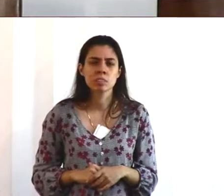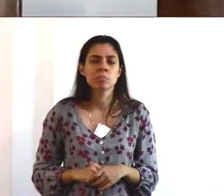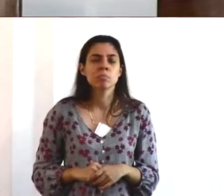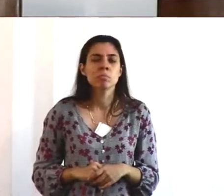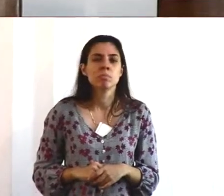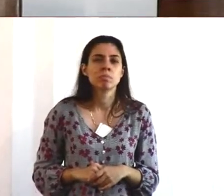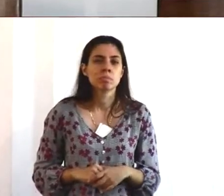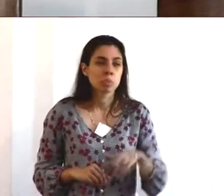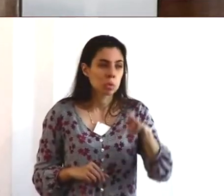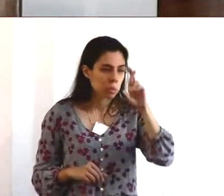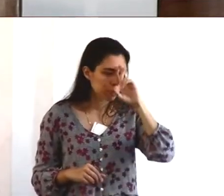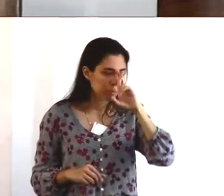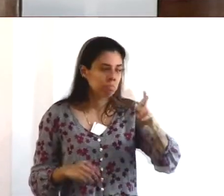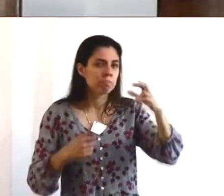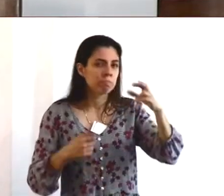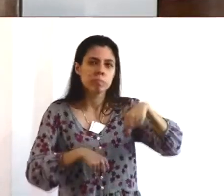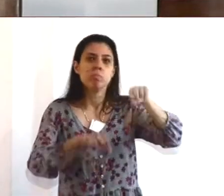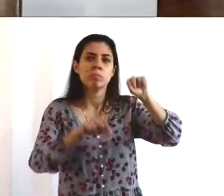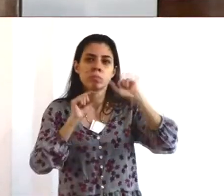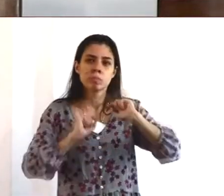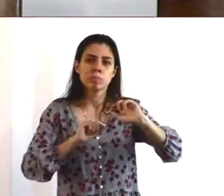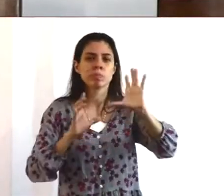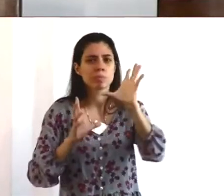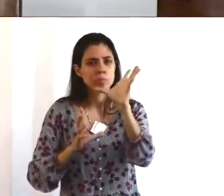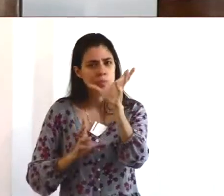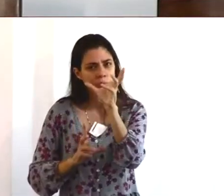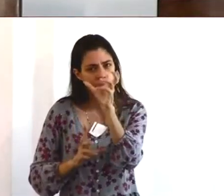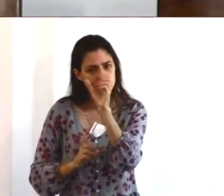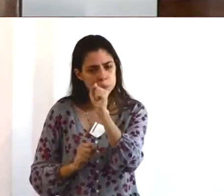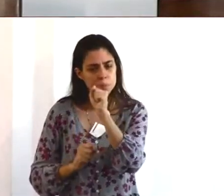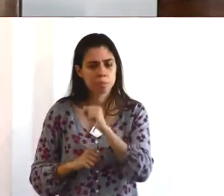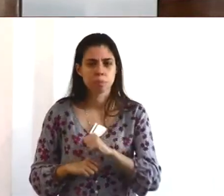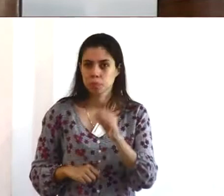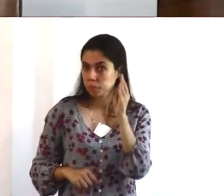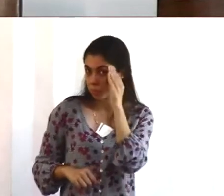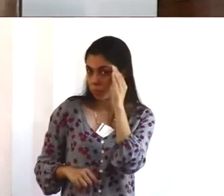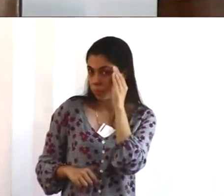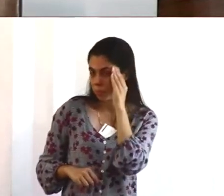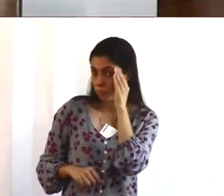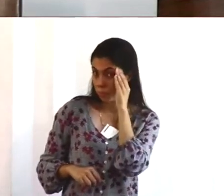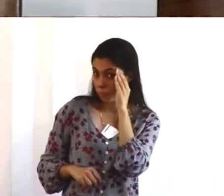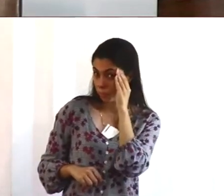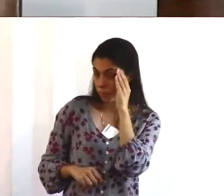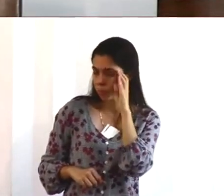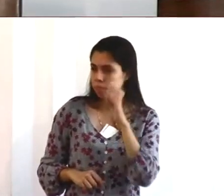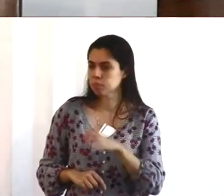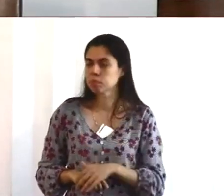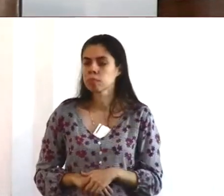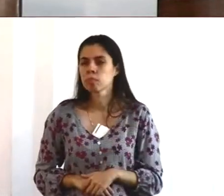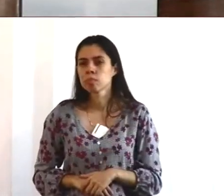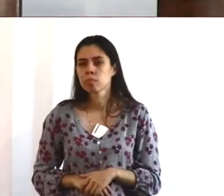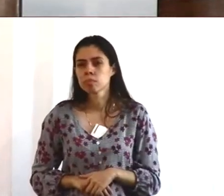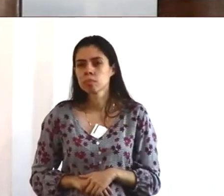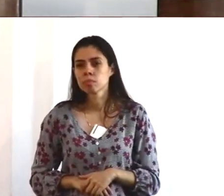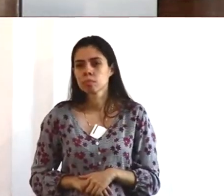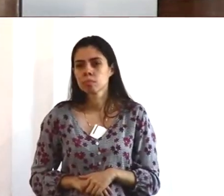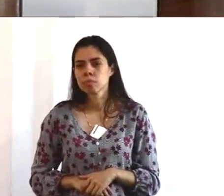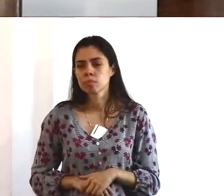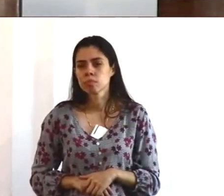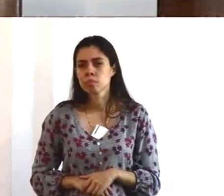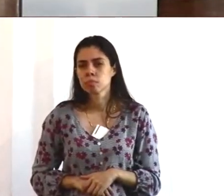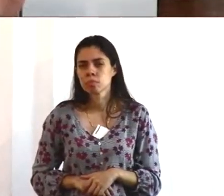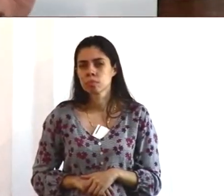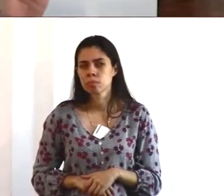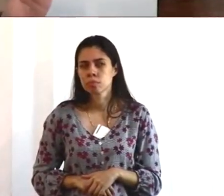dela é força. Isso nos traz algo muito interessante. Porque quando nós lemos refúgio e fortaleza, parece que nós vamos